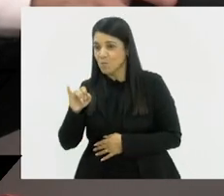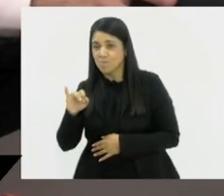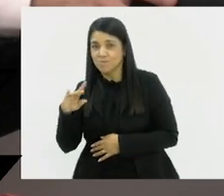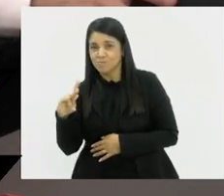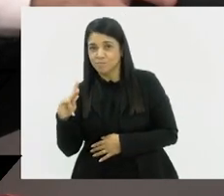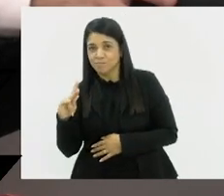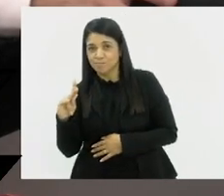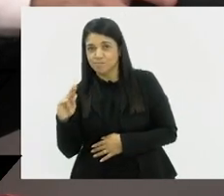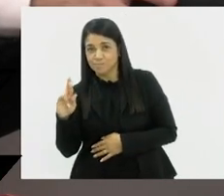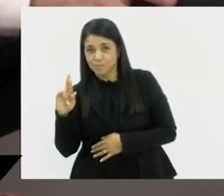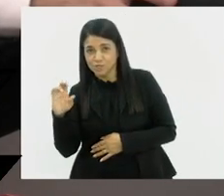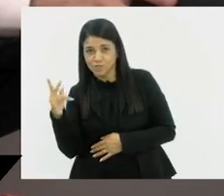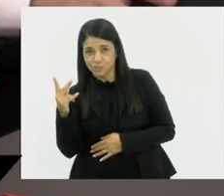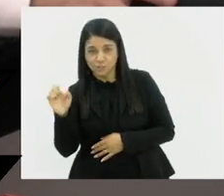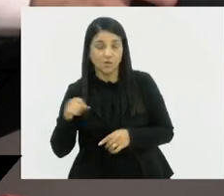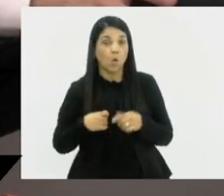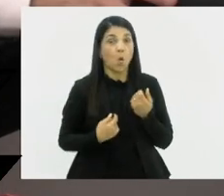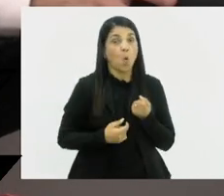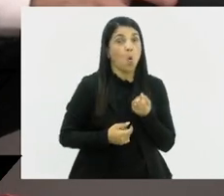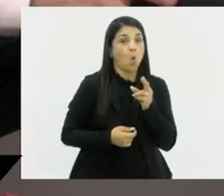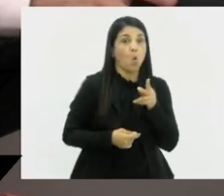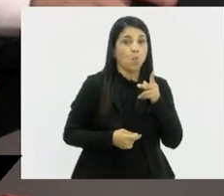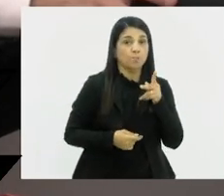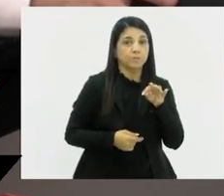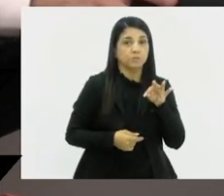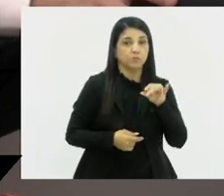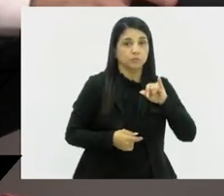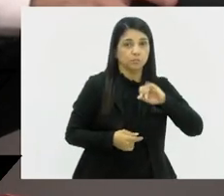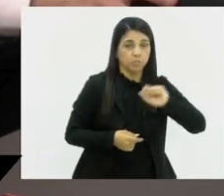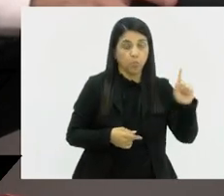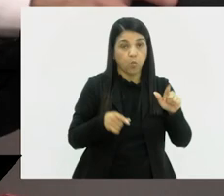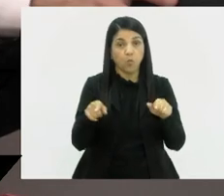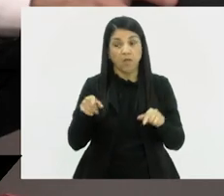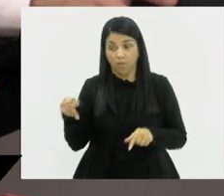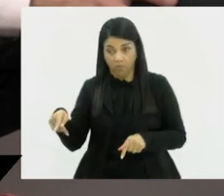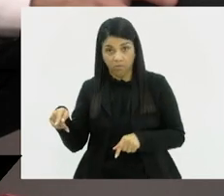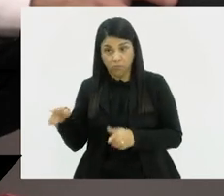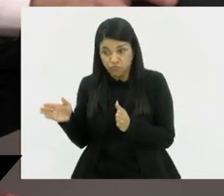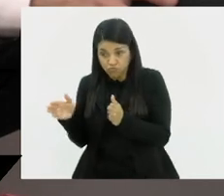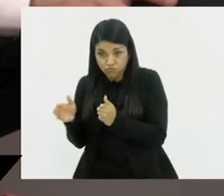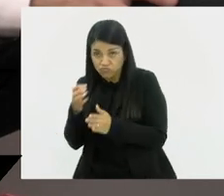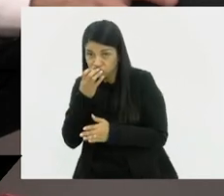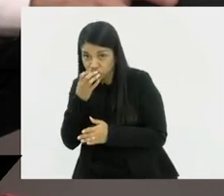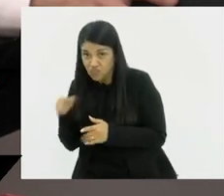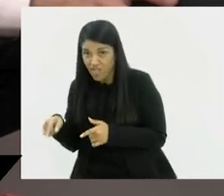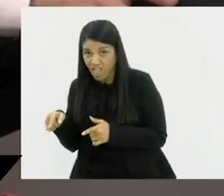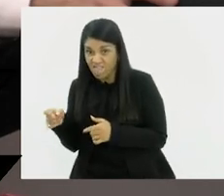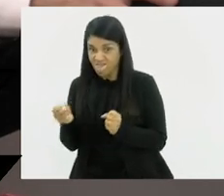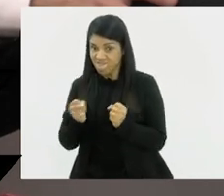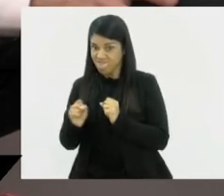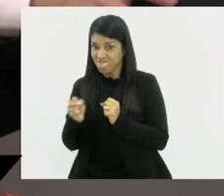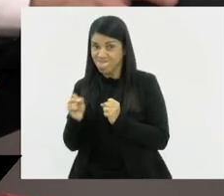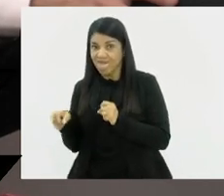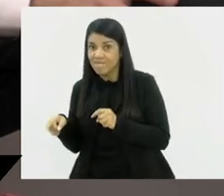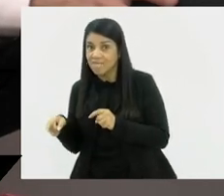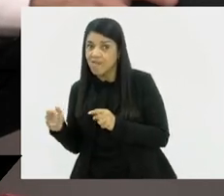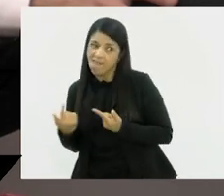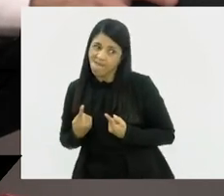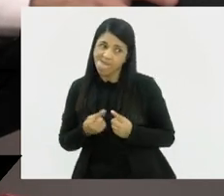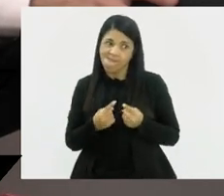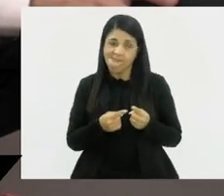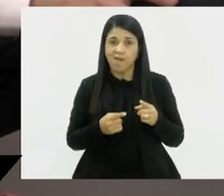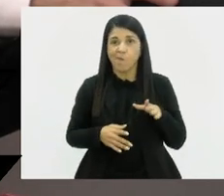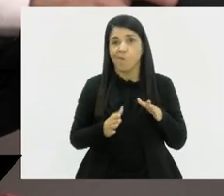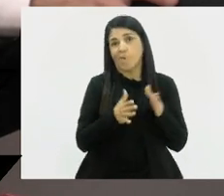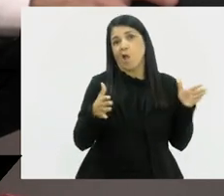pitbull, ou um rottweiler, o pincher, via de regra, ele é um pouco mais estressadinho. E ele vai provocar aquele animal.